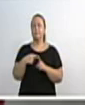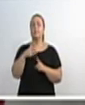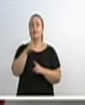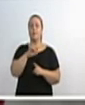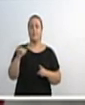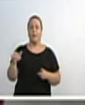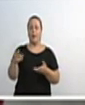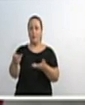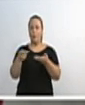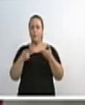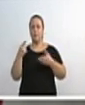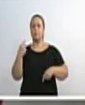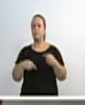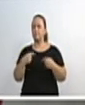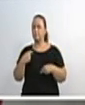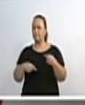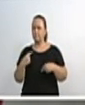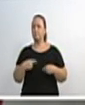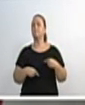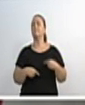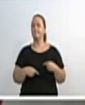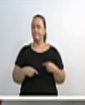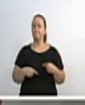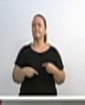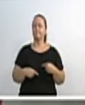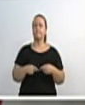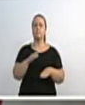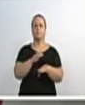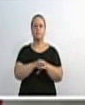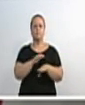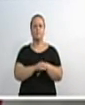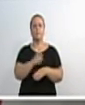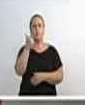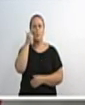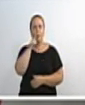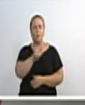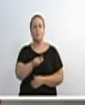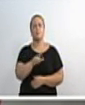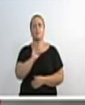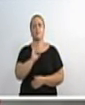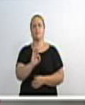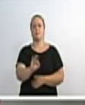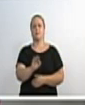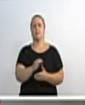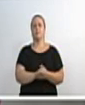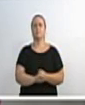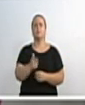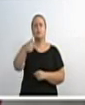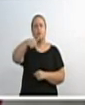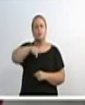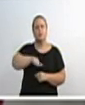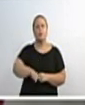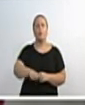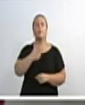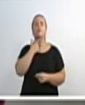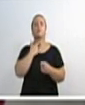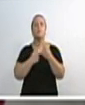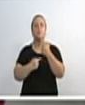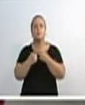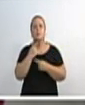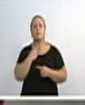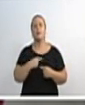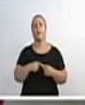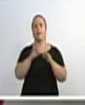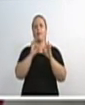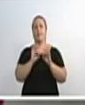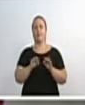poder debater e fazer com que elas tenham novamente aquela vontade, a comunidade que comanda os associações,